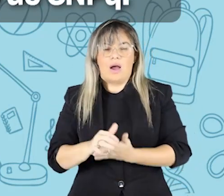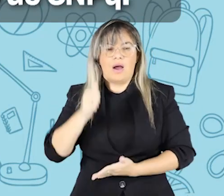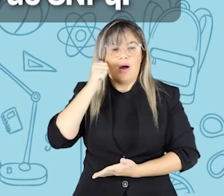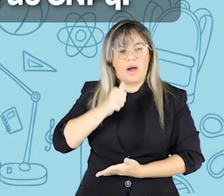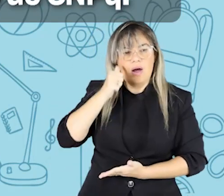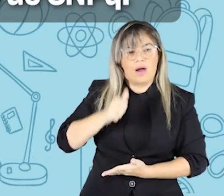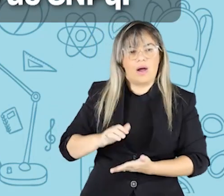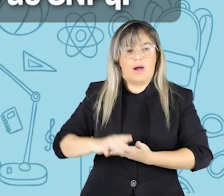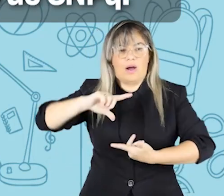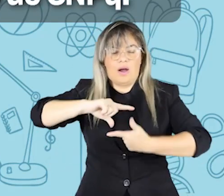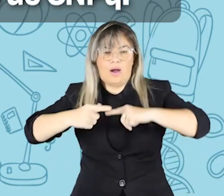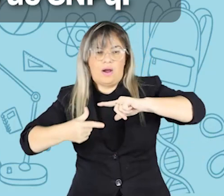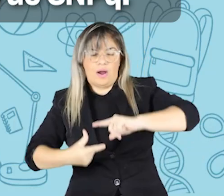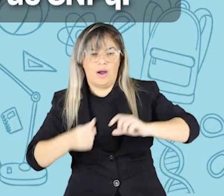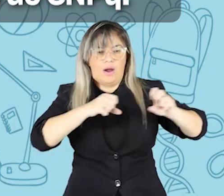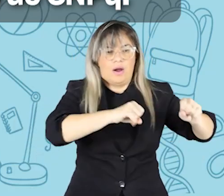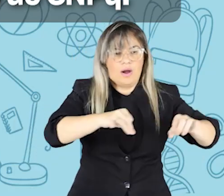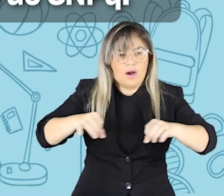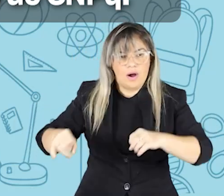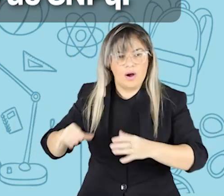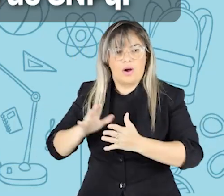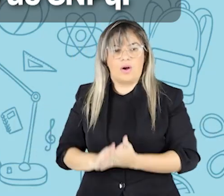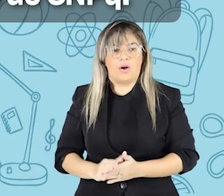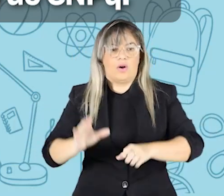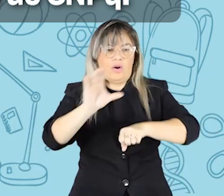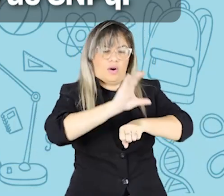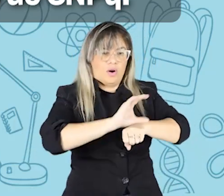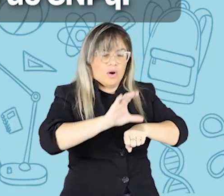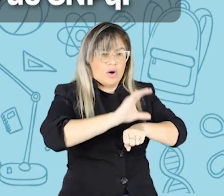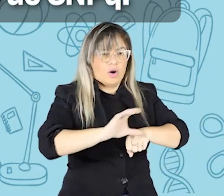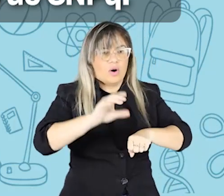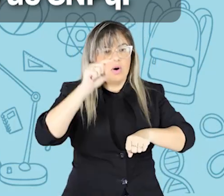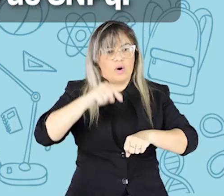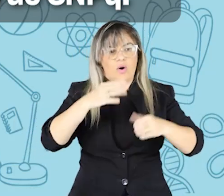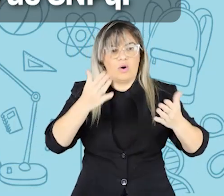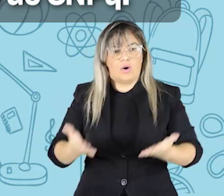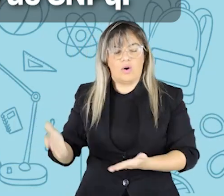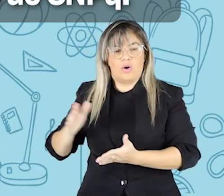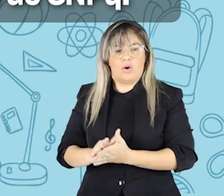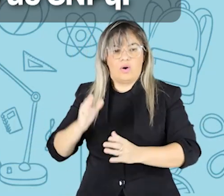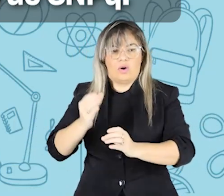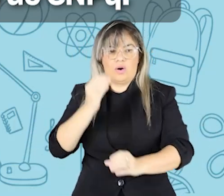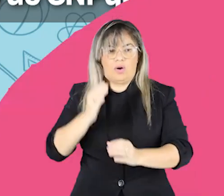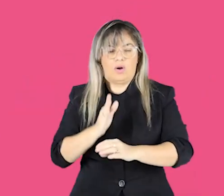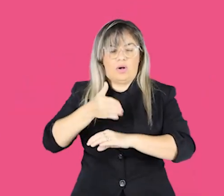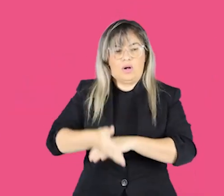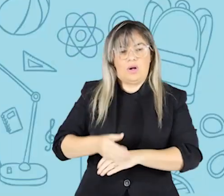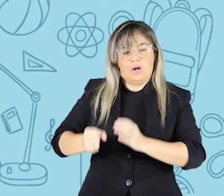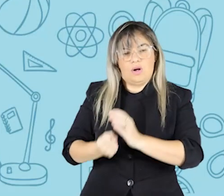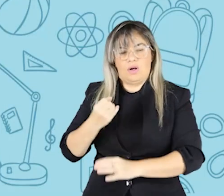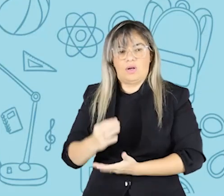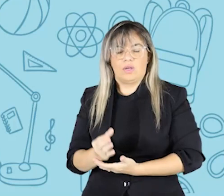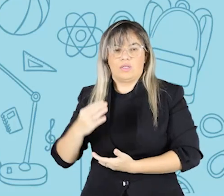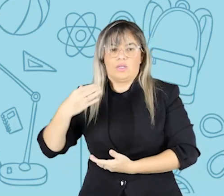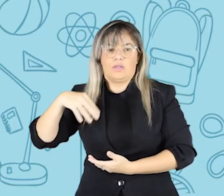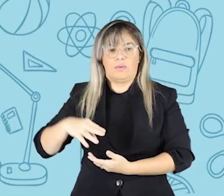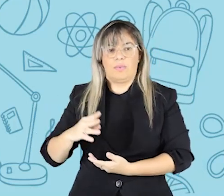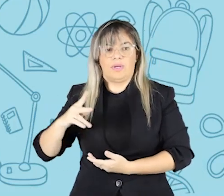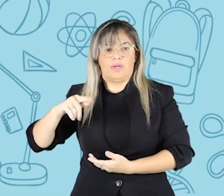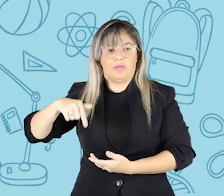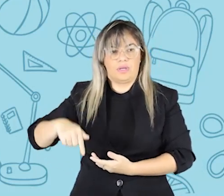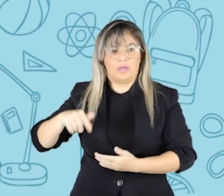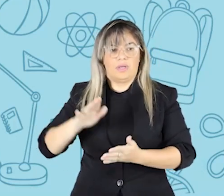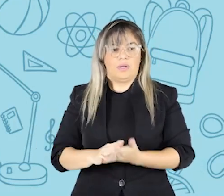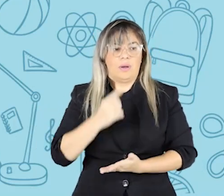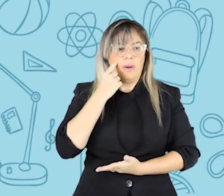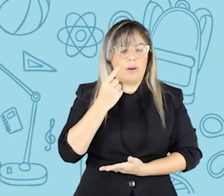de geometria no curso de engenharia. Participou da criação do CNPq. Maria Mirzakhani,